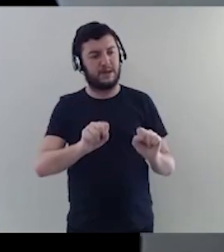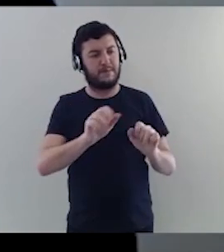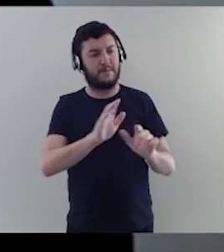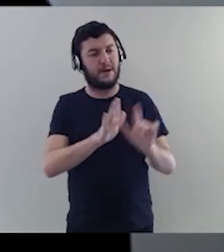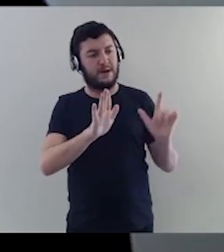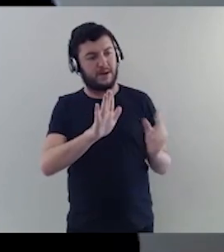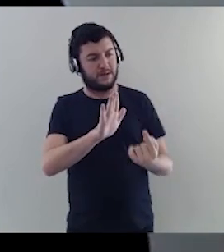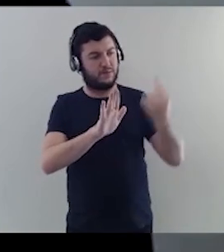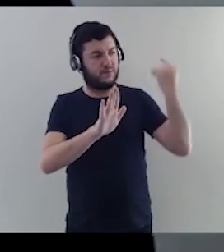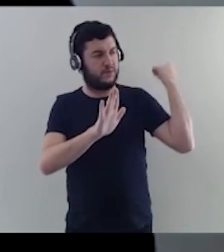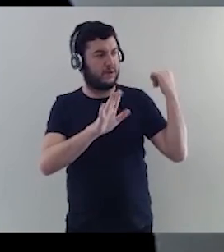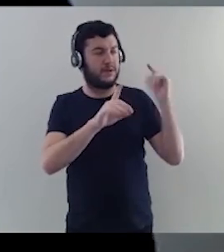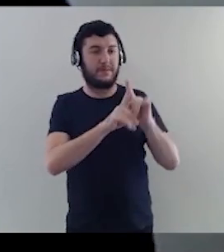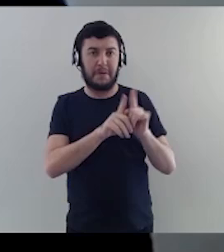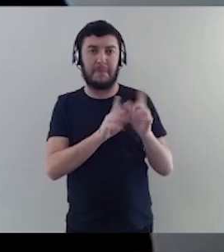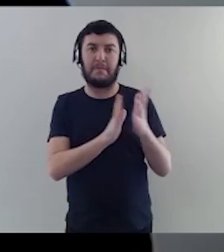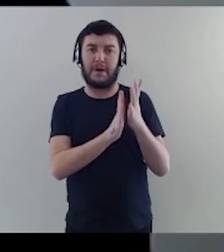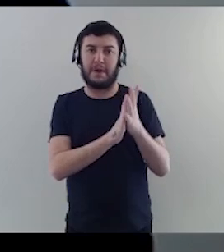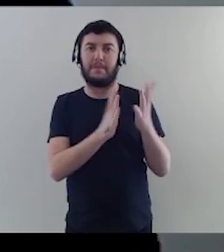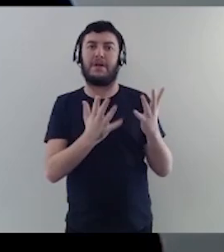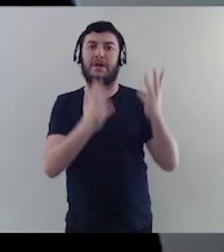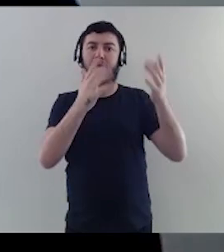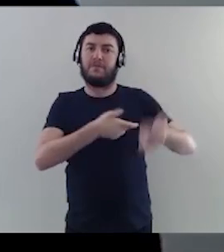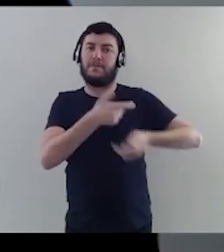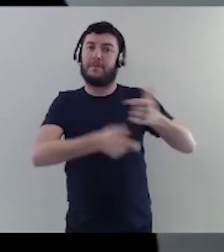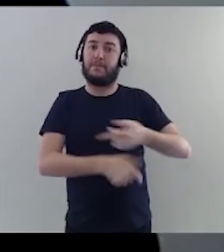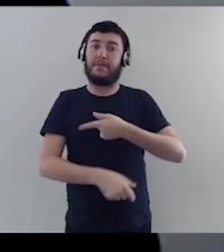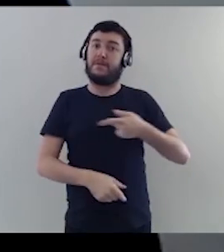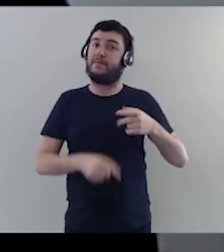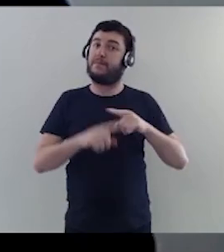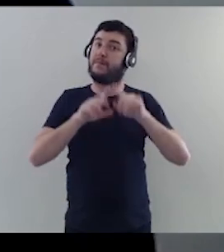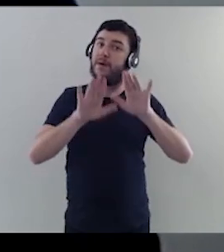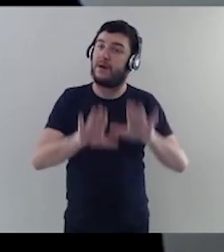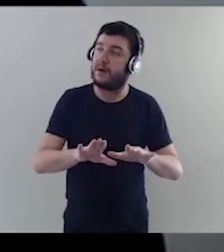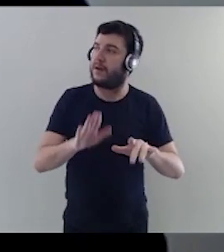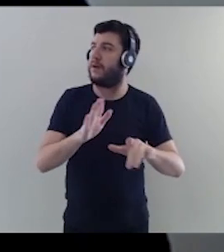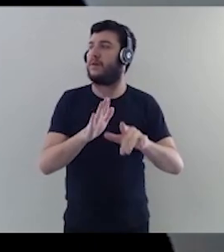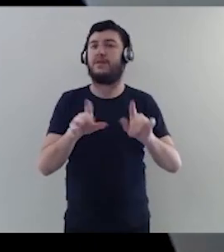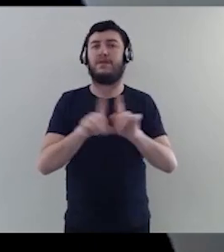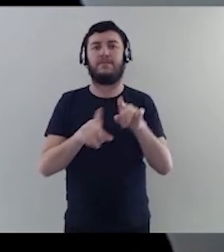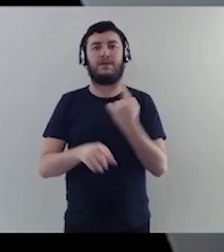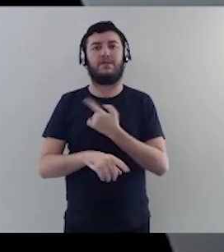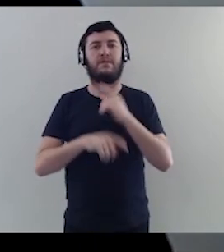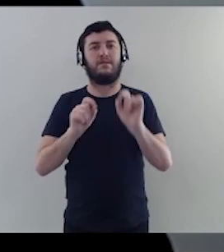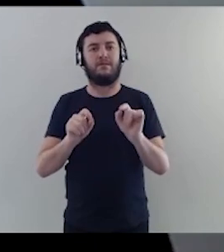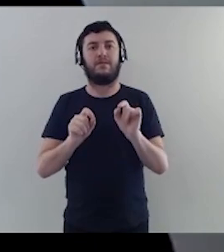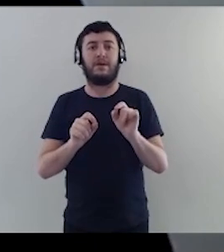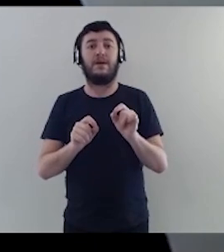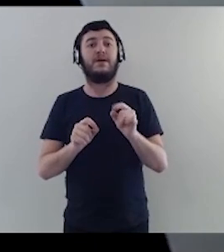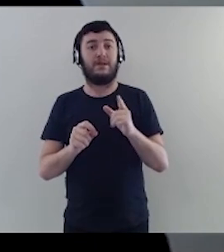ao lado do prestígio do precedente, prestigiámos também a segurança jurídica.